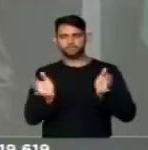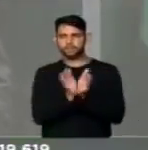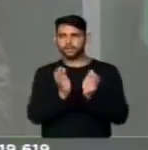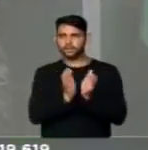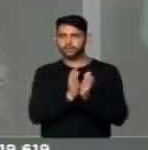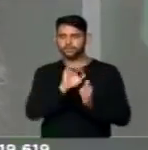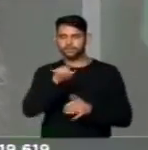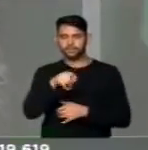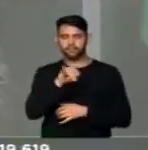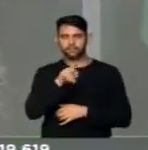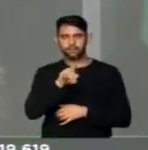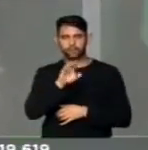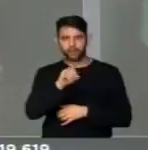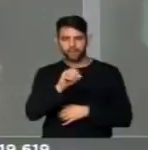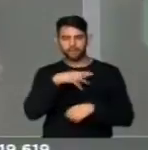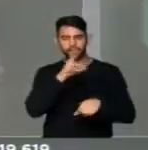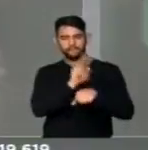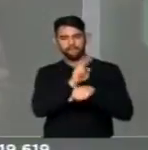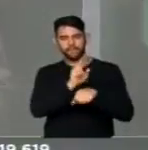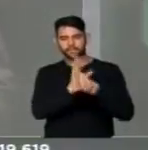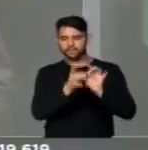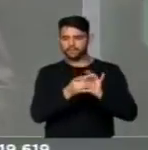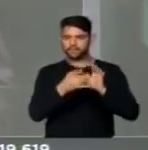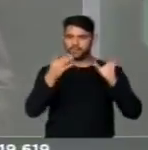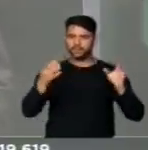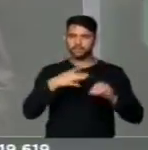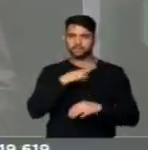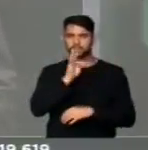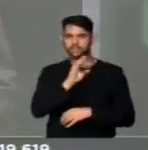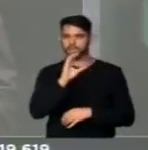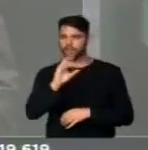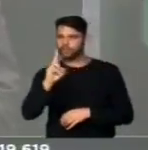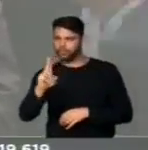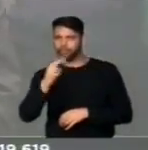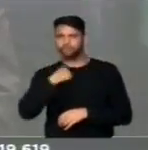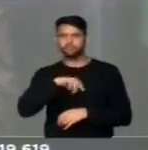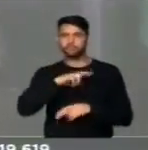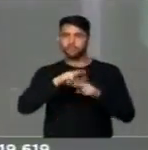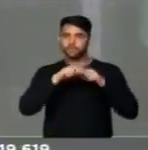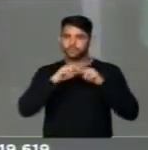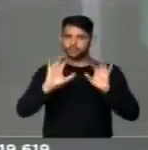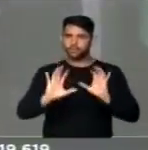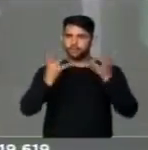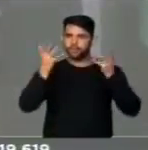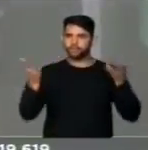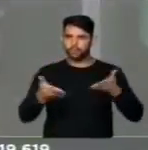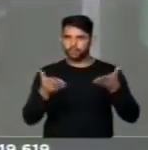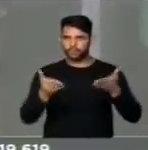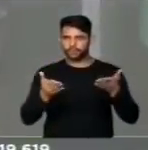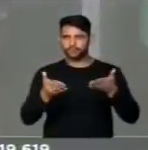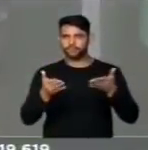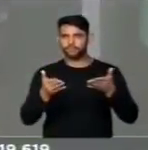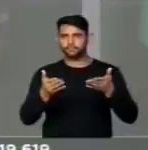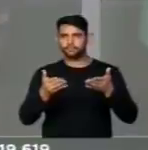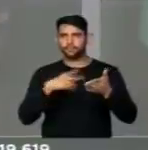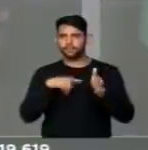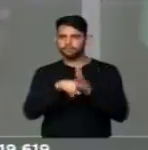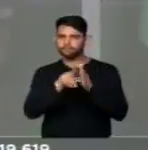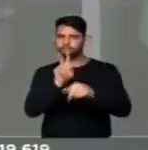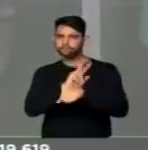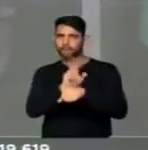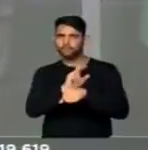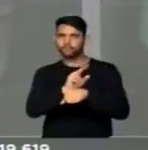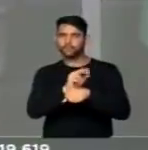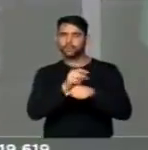de Cerzedelo Correia em defesa da independência do TCU. Por isso, celebramos hoje os auditores